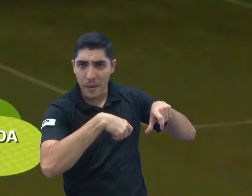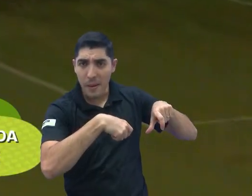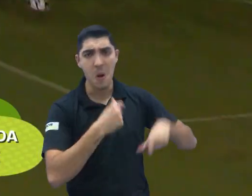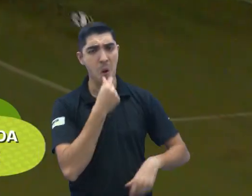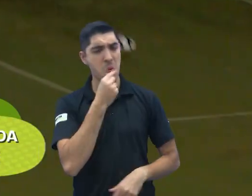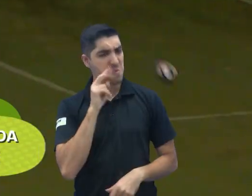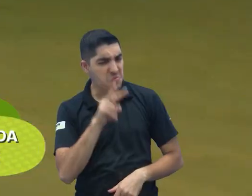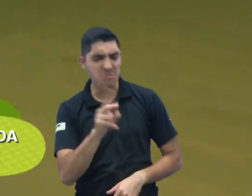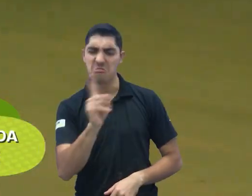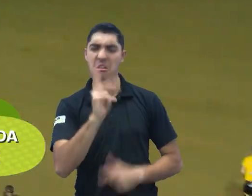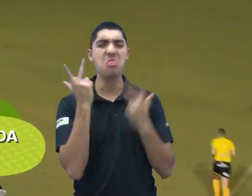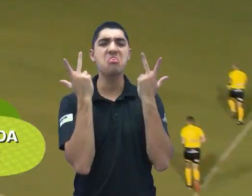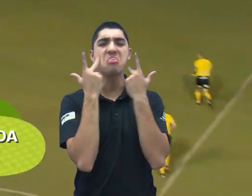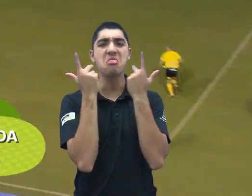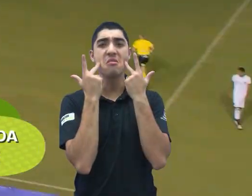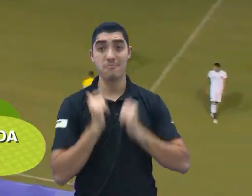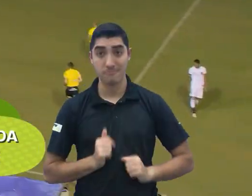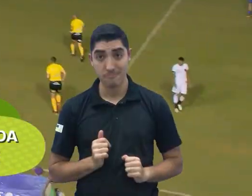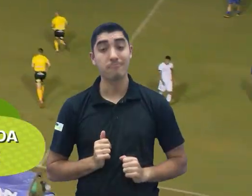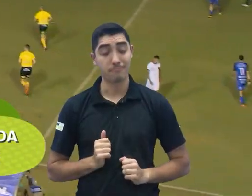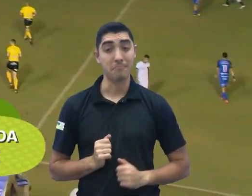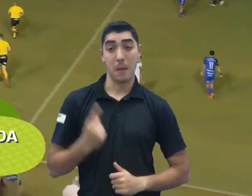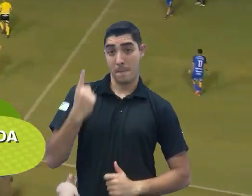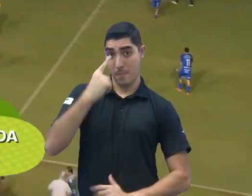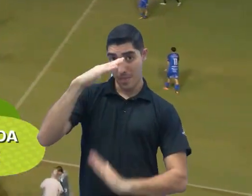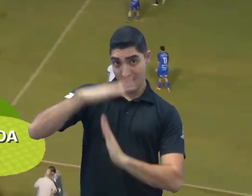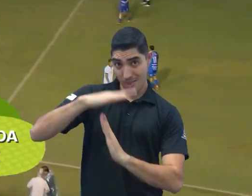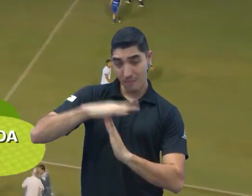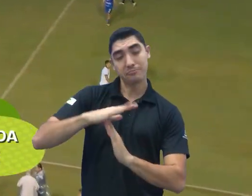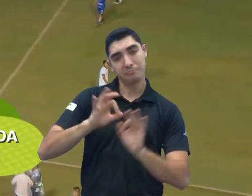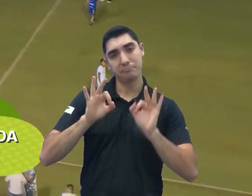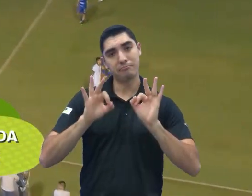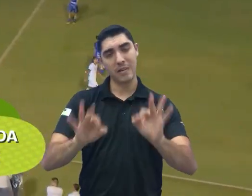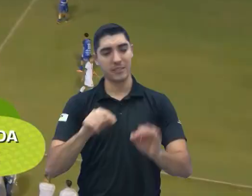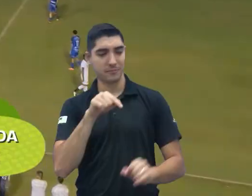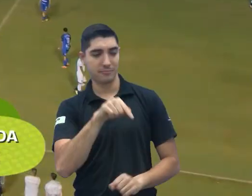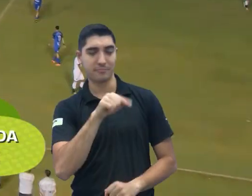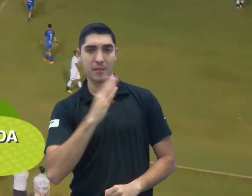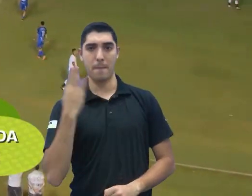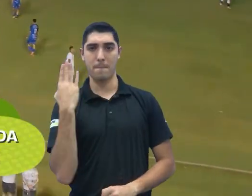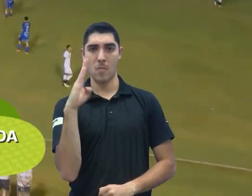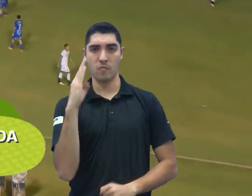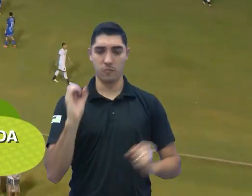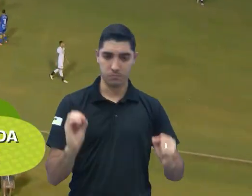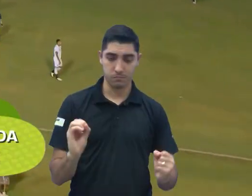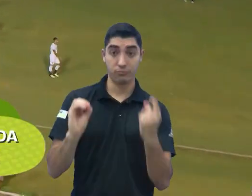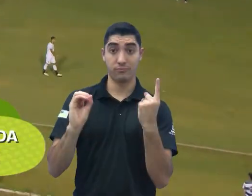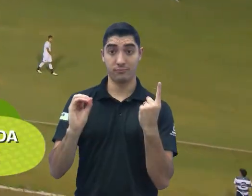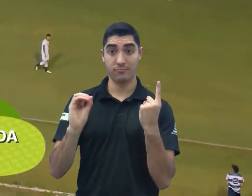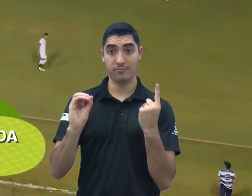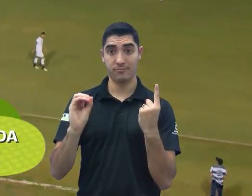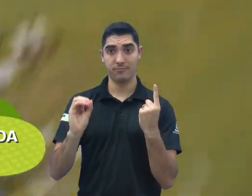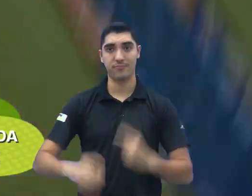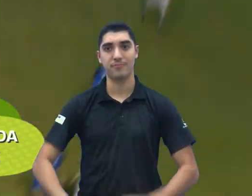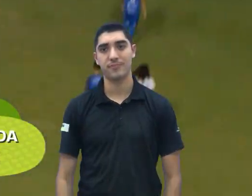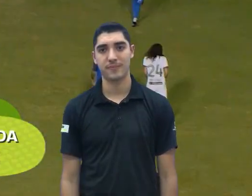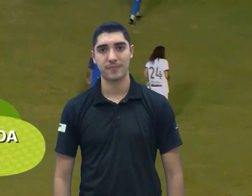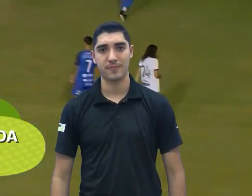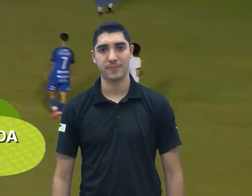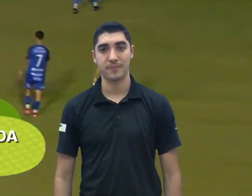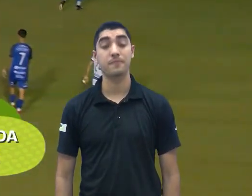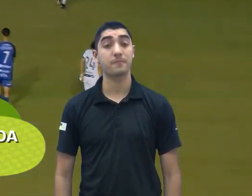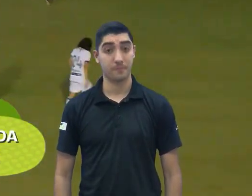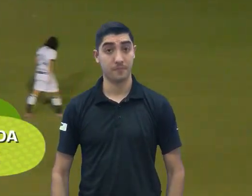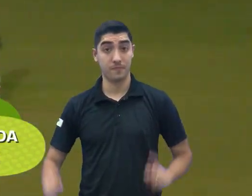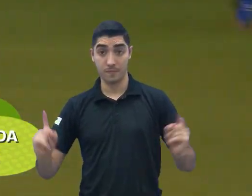mandou seguir. O primeiro tempo terminou com vantagem para o time do Rio de Janeiro, 1-0 Botafogo.